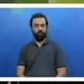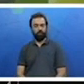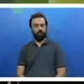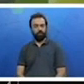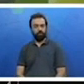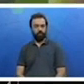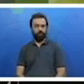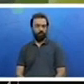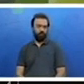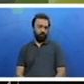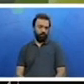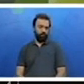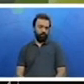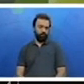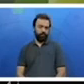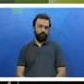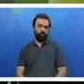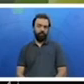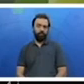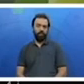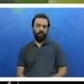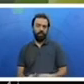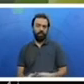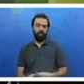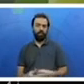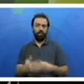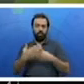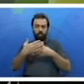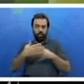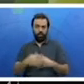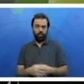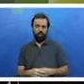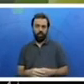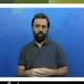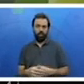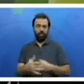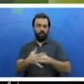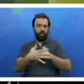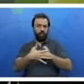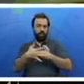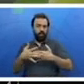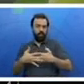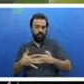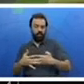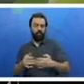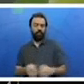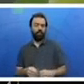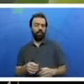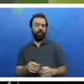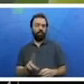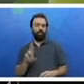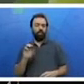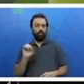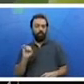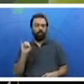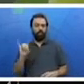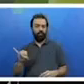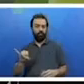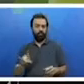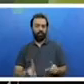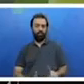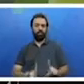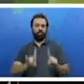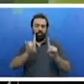der diretamente proporcional, não precisa fazer inversamente. Já sei que não vai ser. Vai ser não